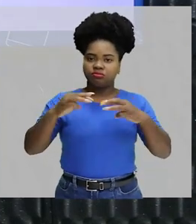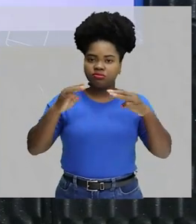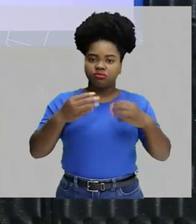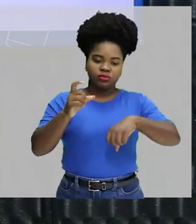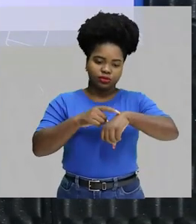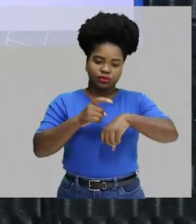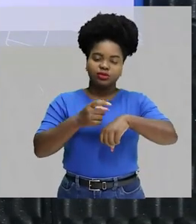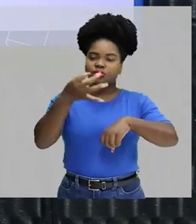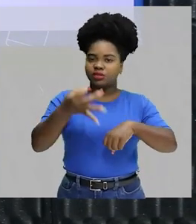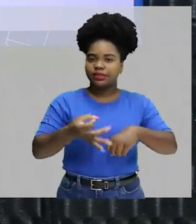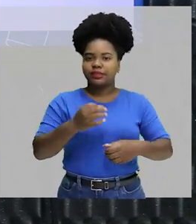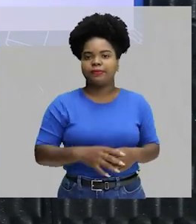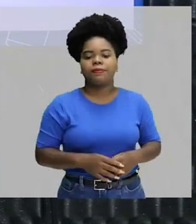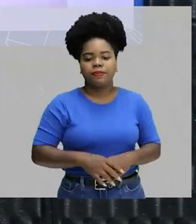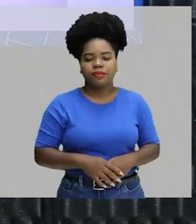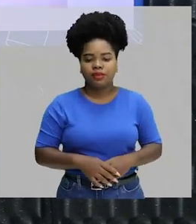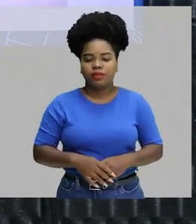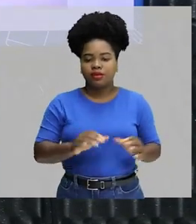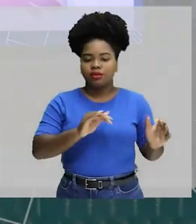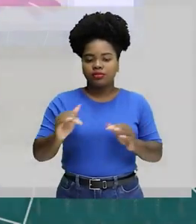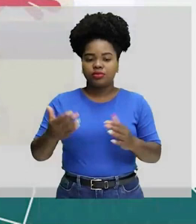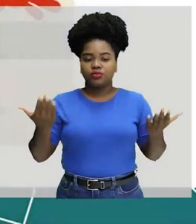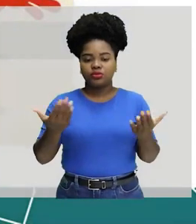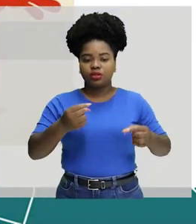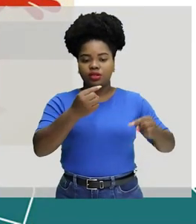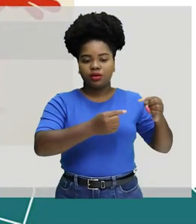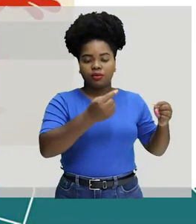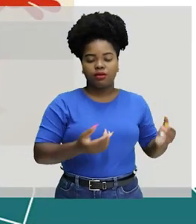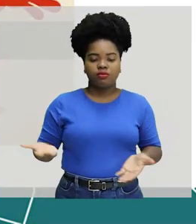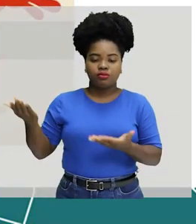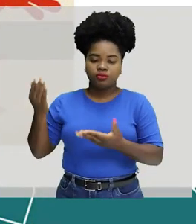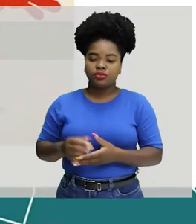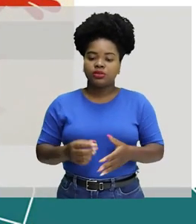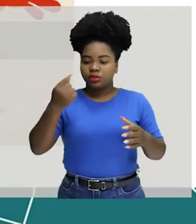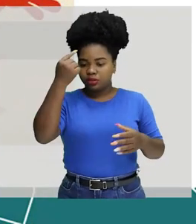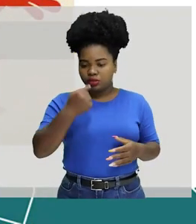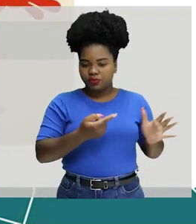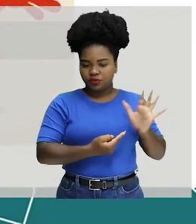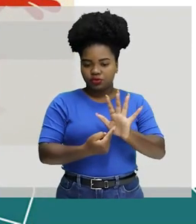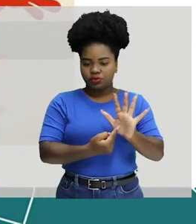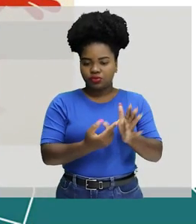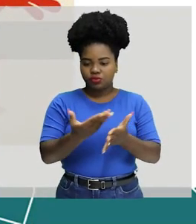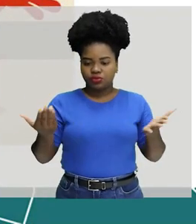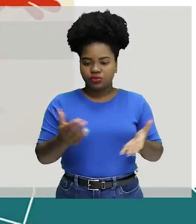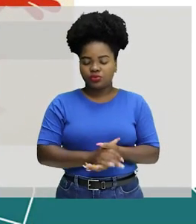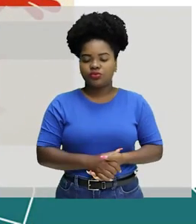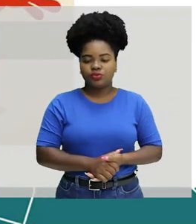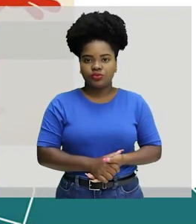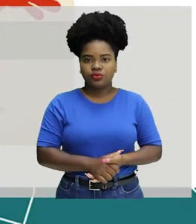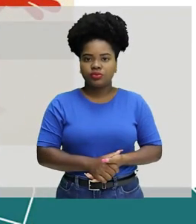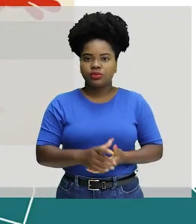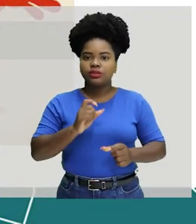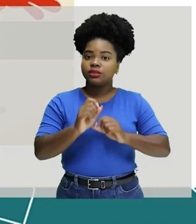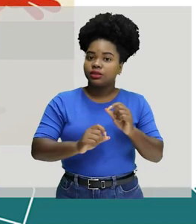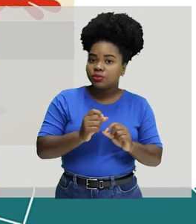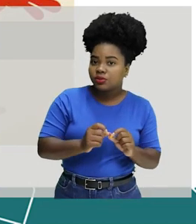então por conta disso ele escreveu assim então vamos falar de debate aqui eu trouxe uma figurinha e e a gente lembra muito de debate no campo da